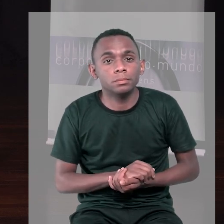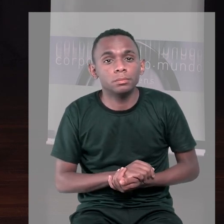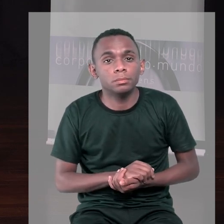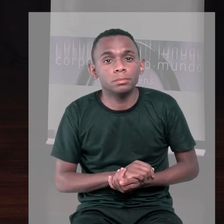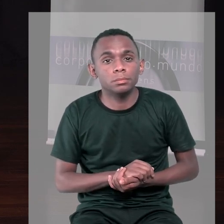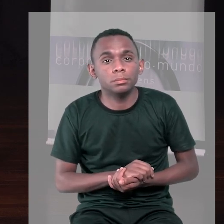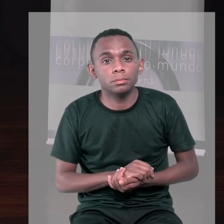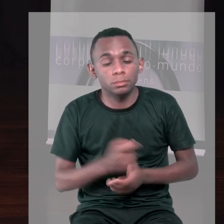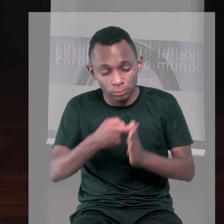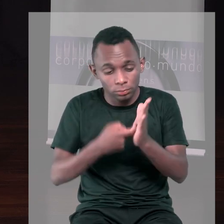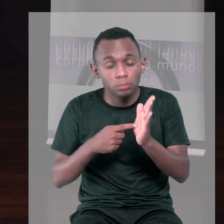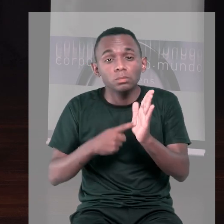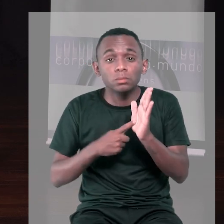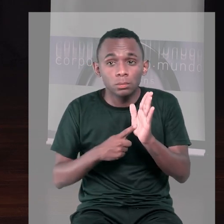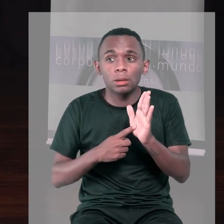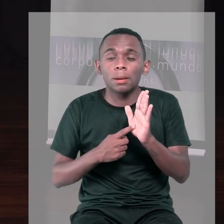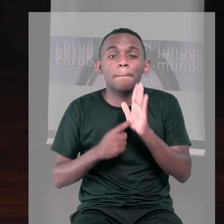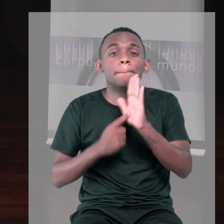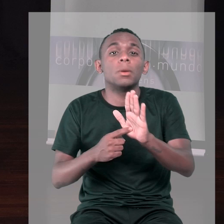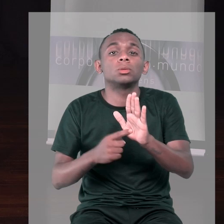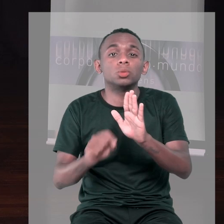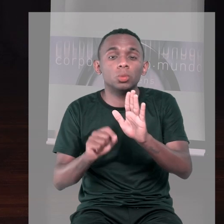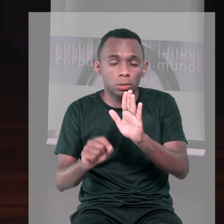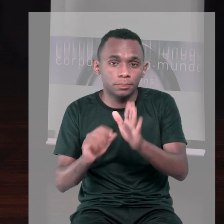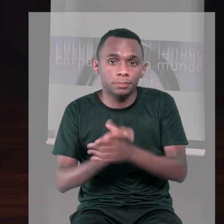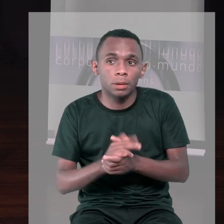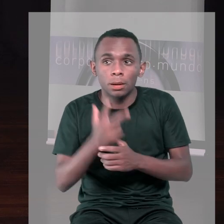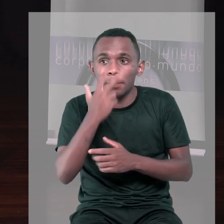cometido e a natureza do perpetrador.